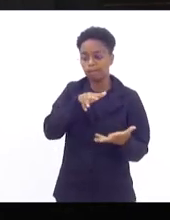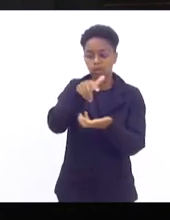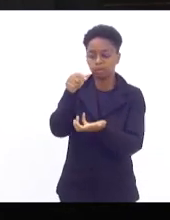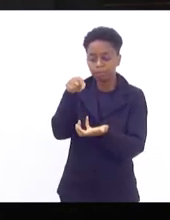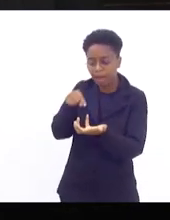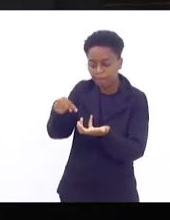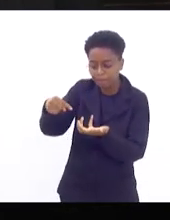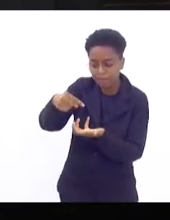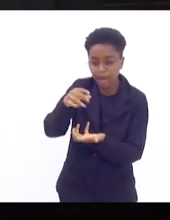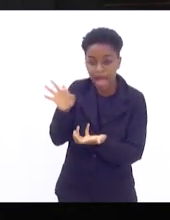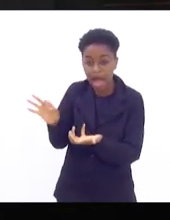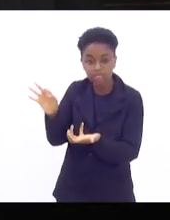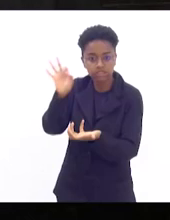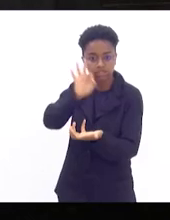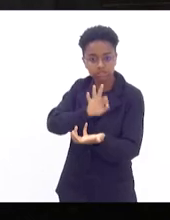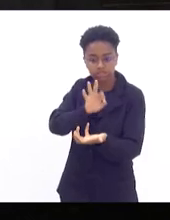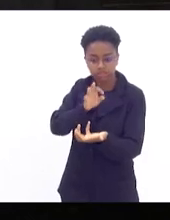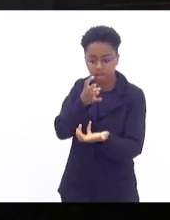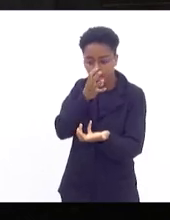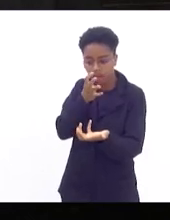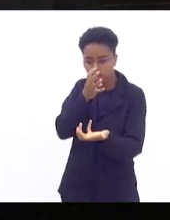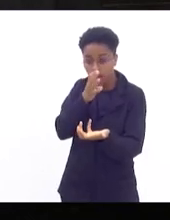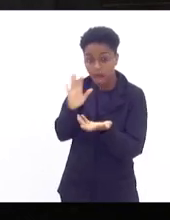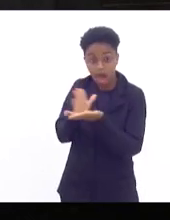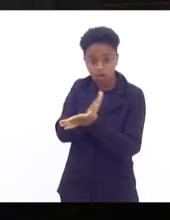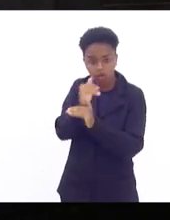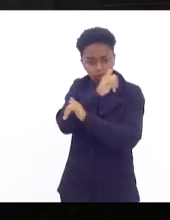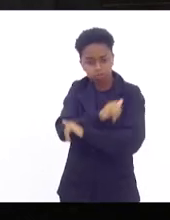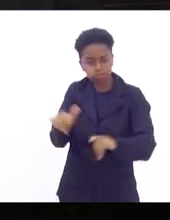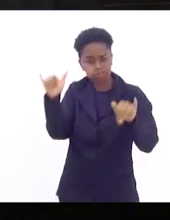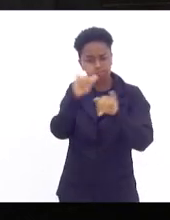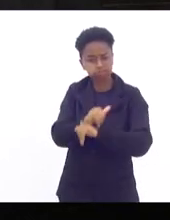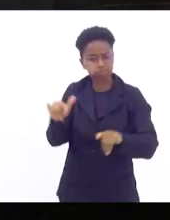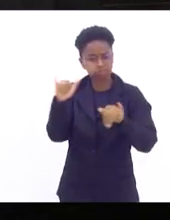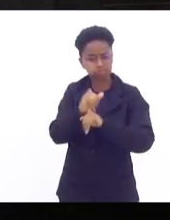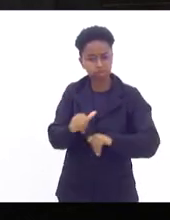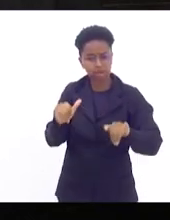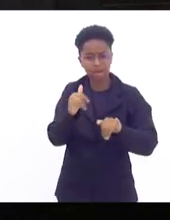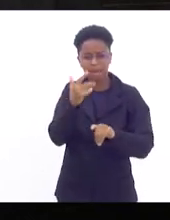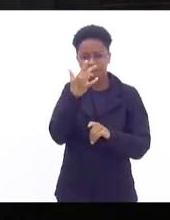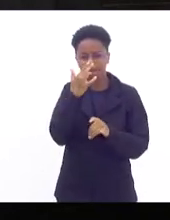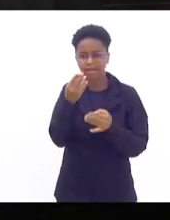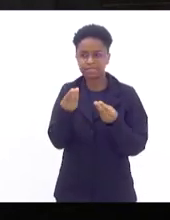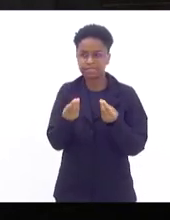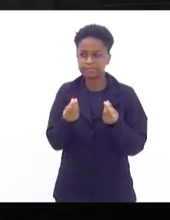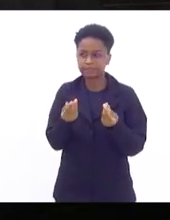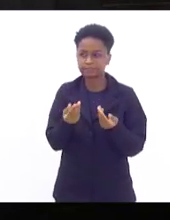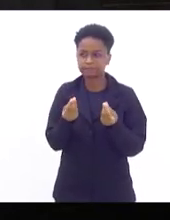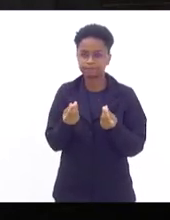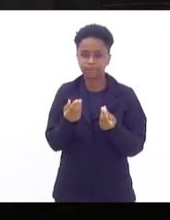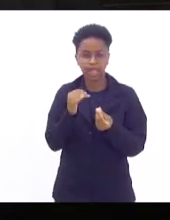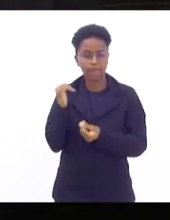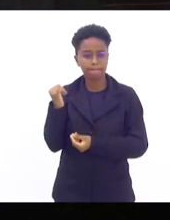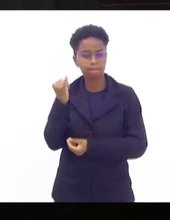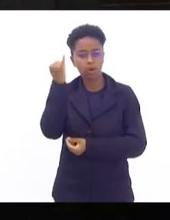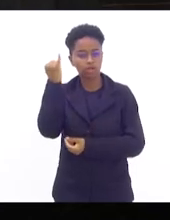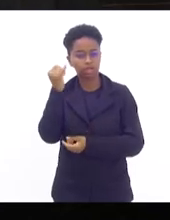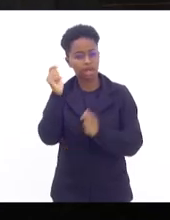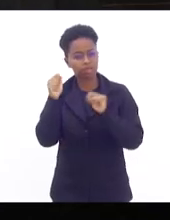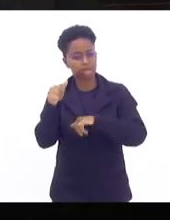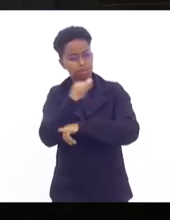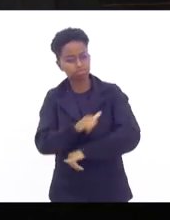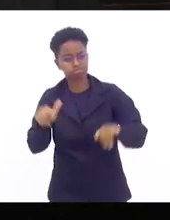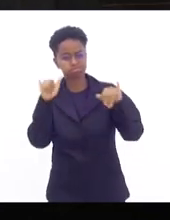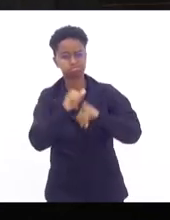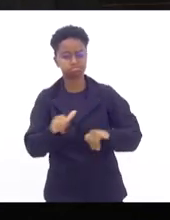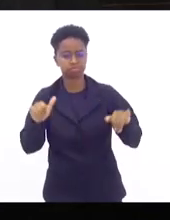assiste. E alguns divulgam como isso fosse algo importante para estar